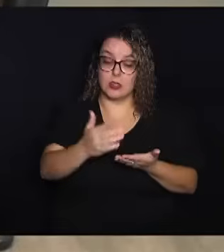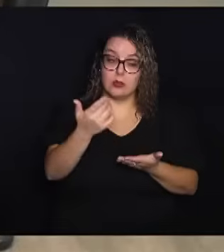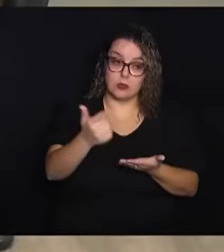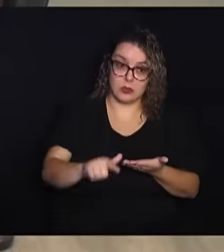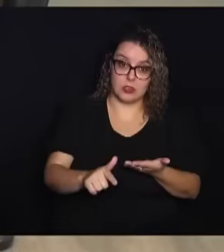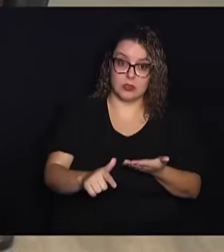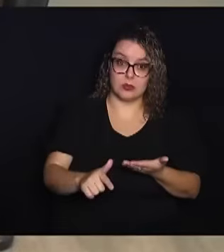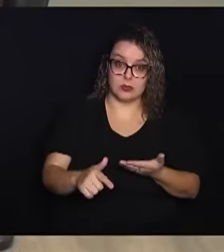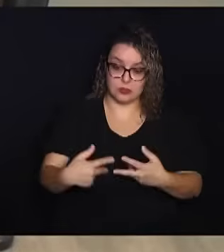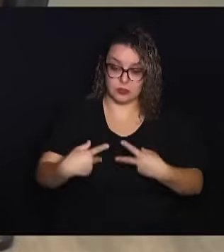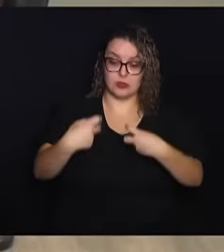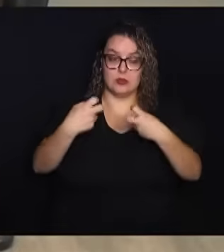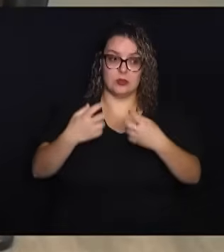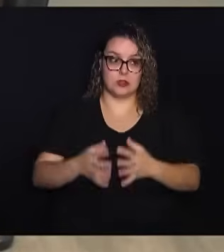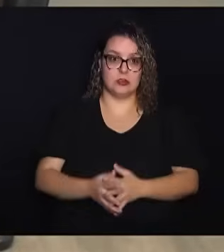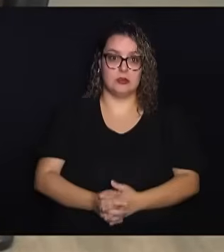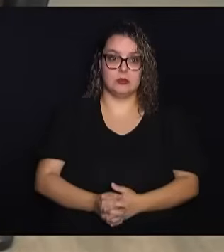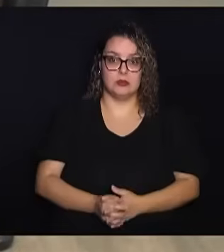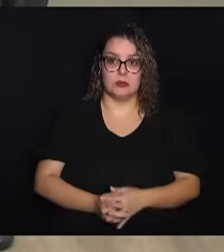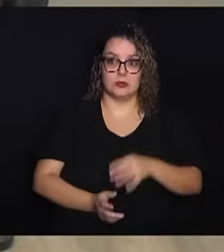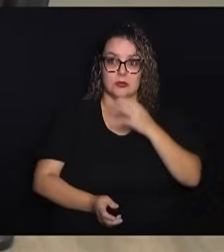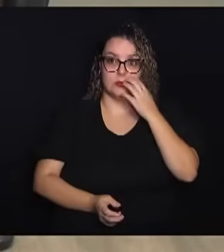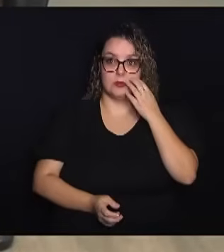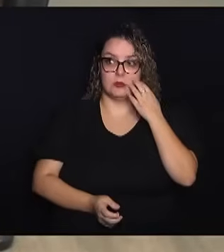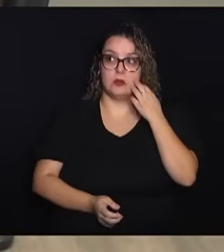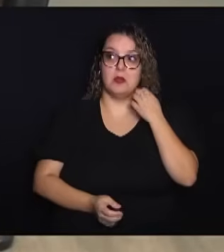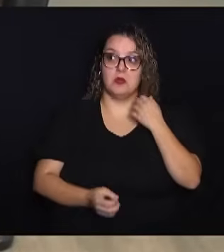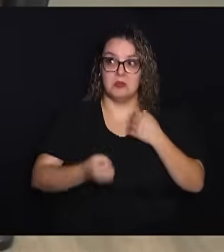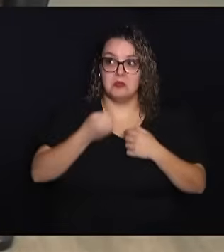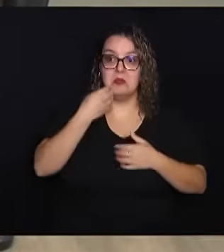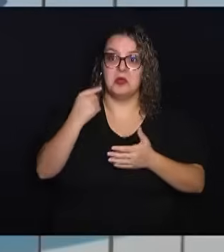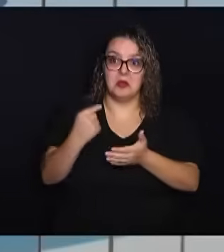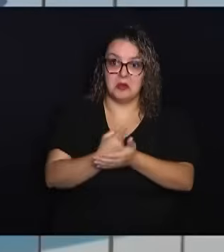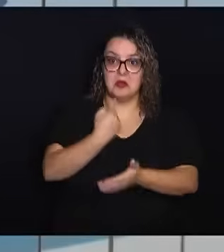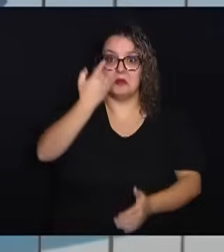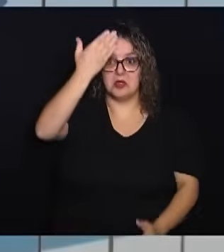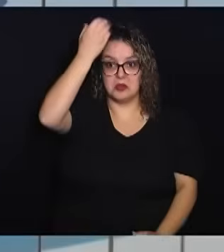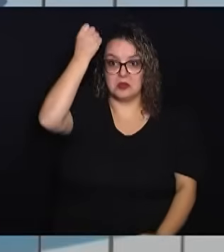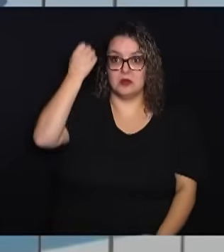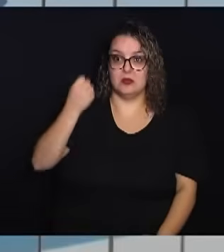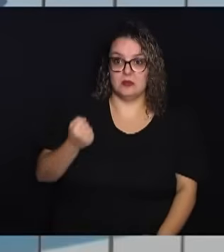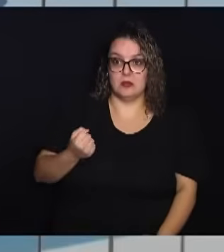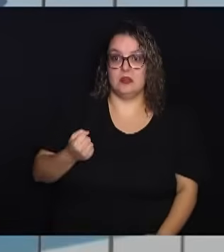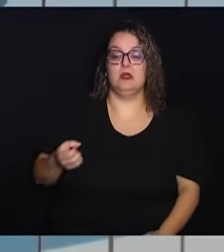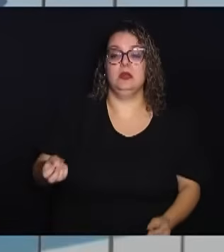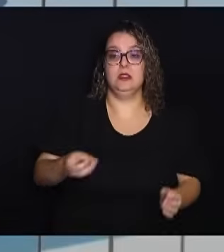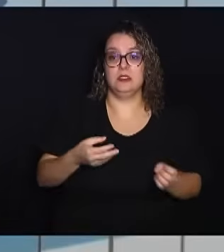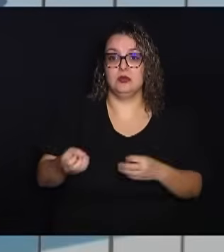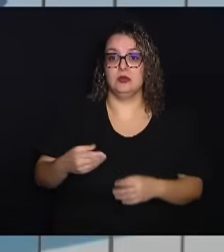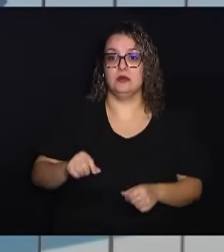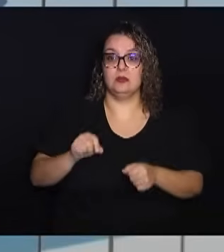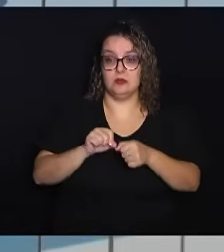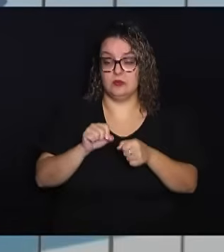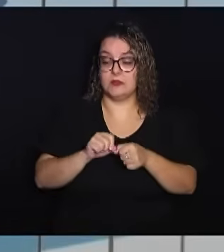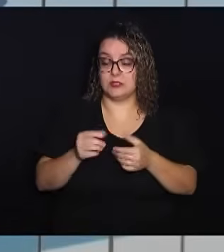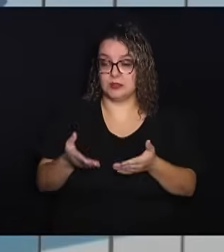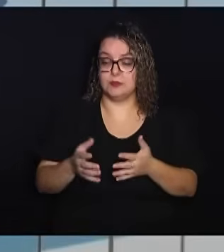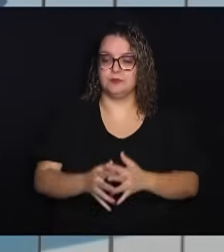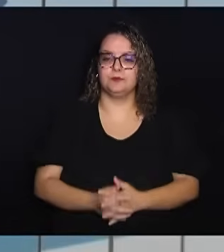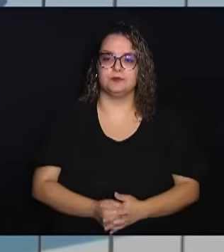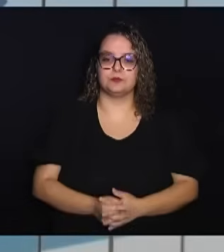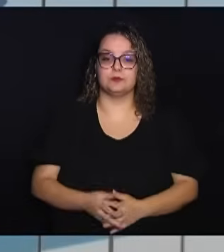acaba nos reconhecendo? Legal a pergunta, viu, Rúbia? Recentemente eu fui fazer